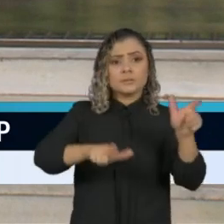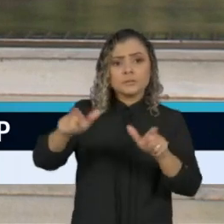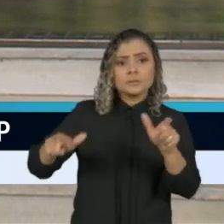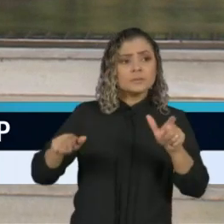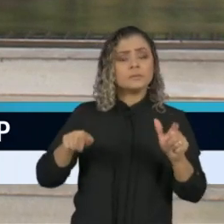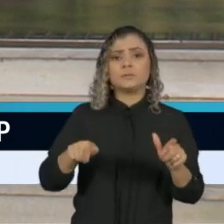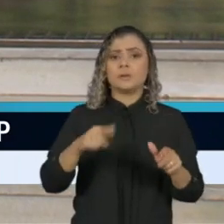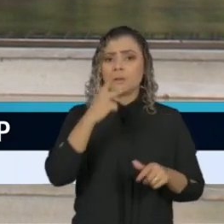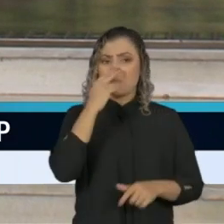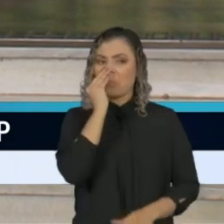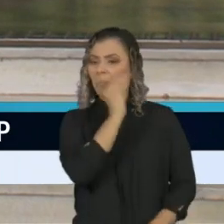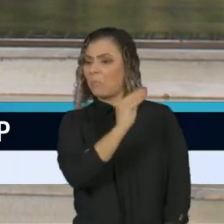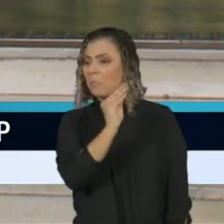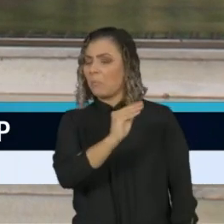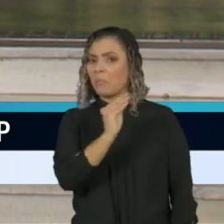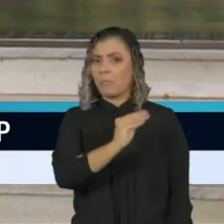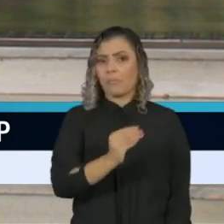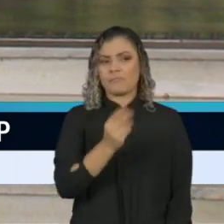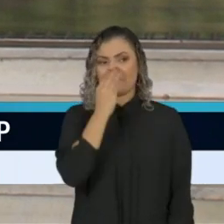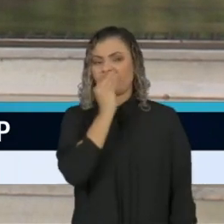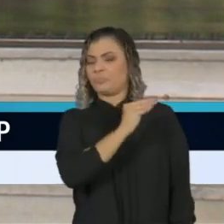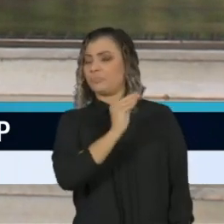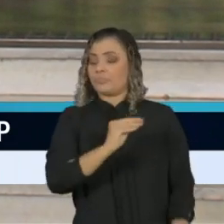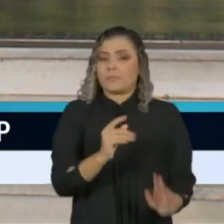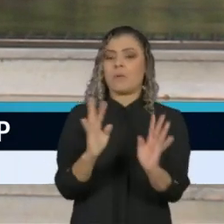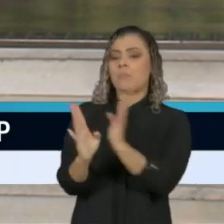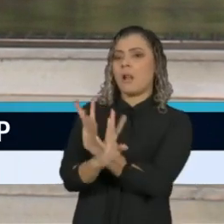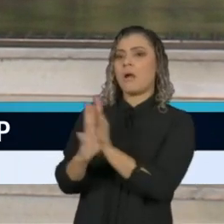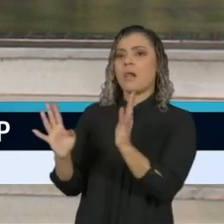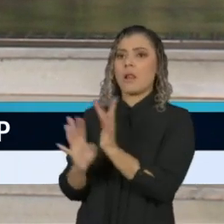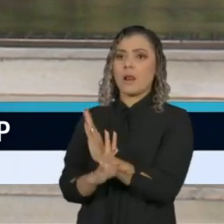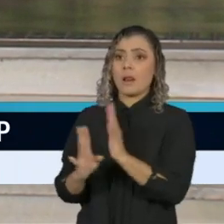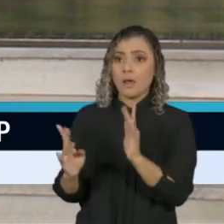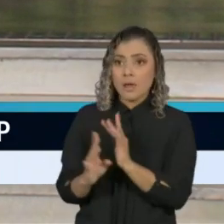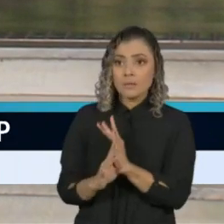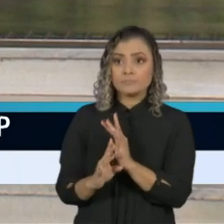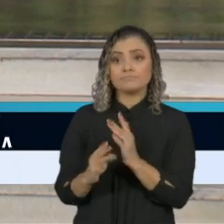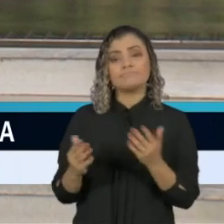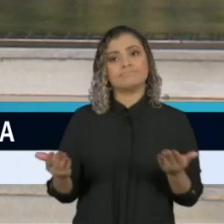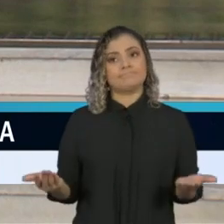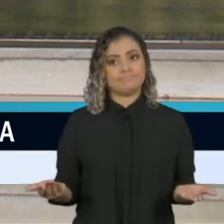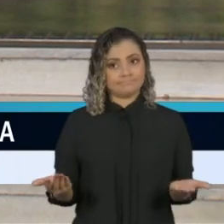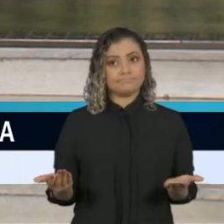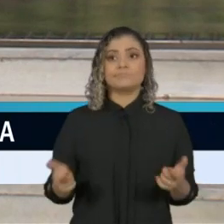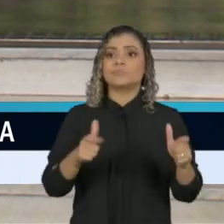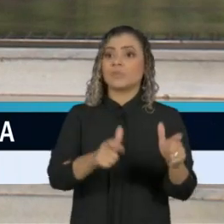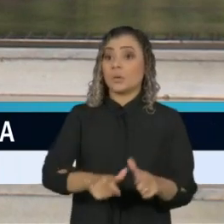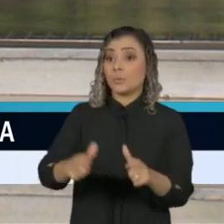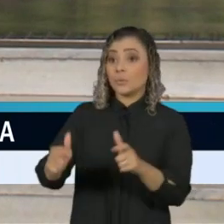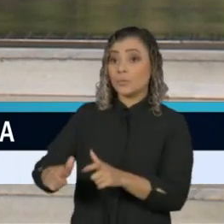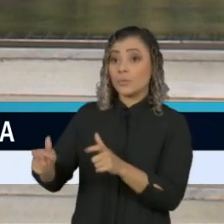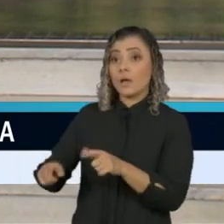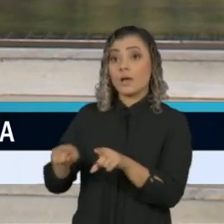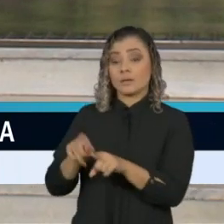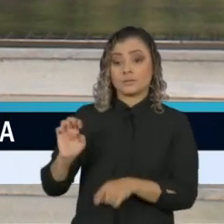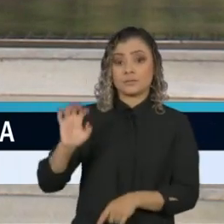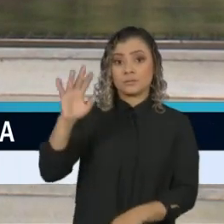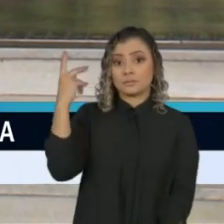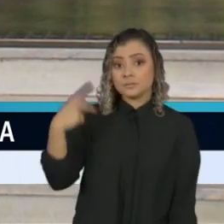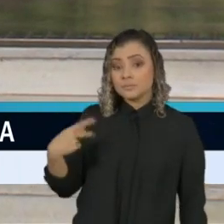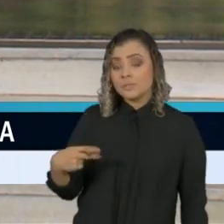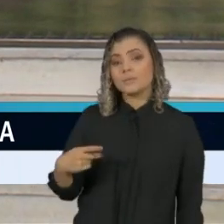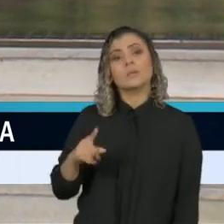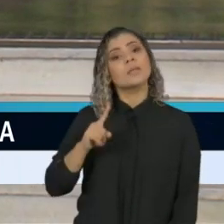que desnecessariamente se aglutina e se agrupa em algum lugar, em algum ponto no estado de São Paulo,